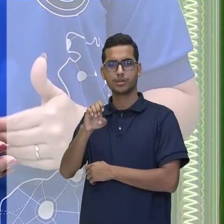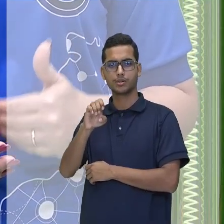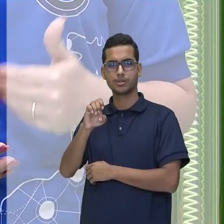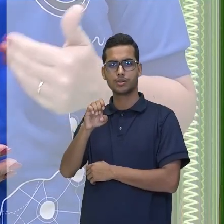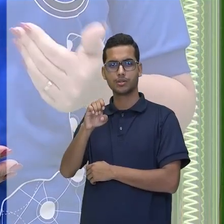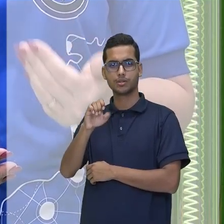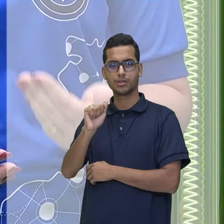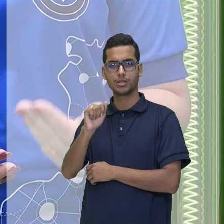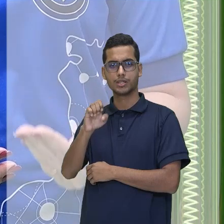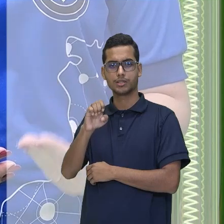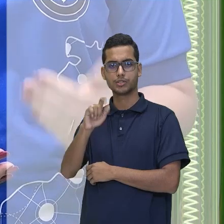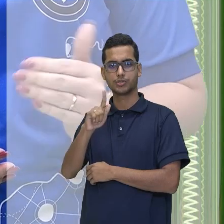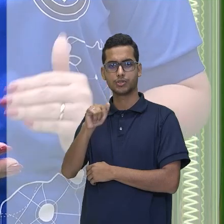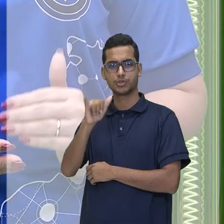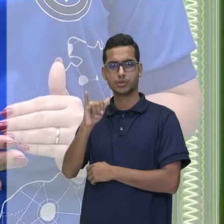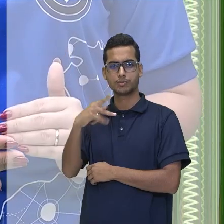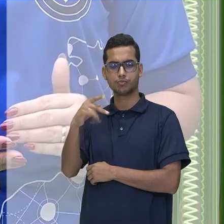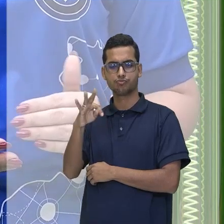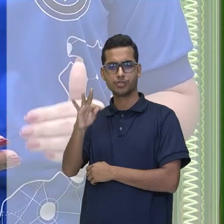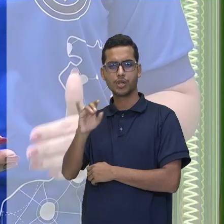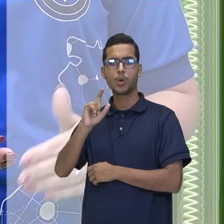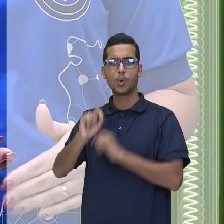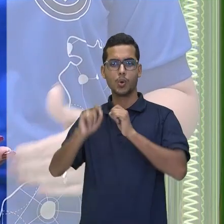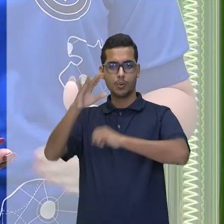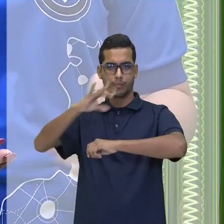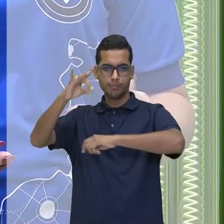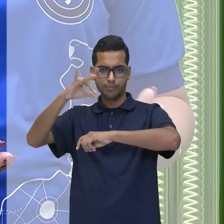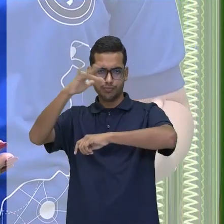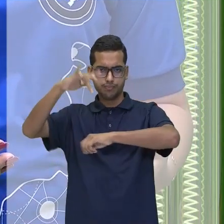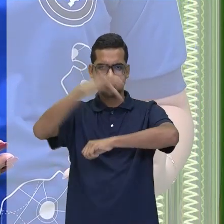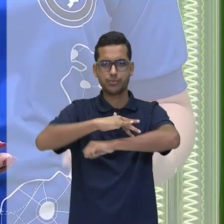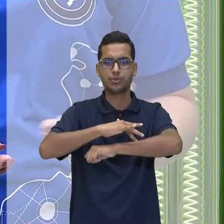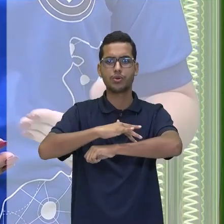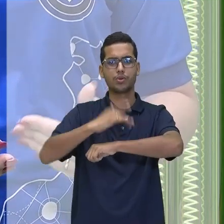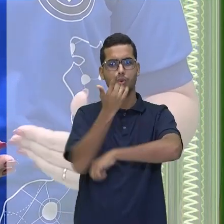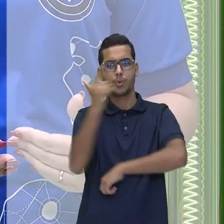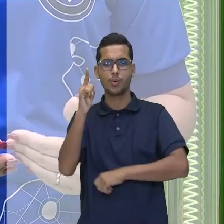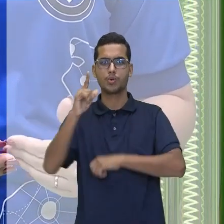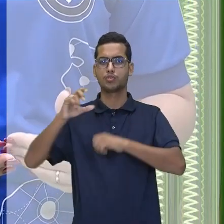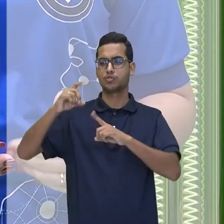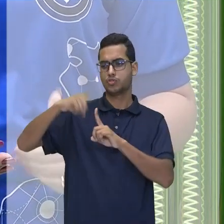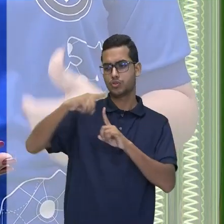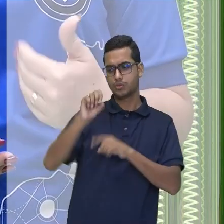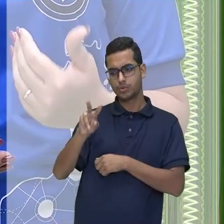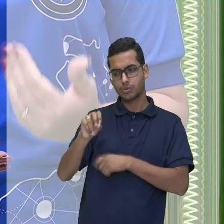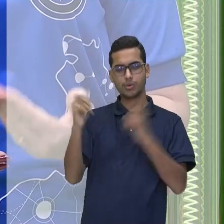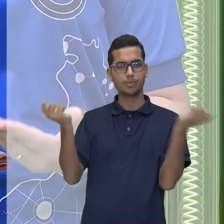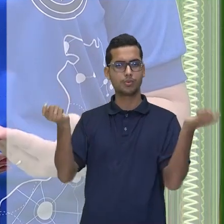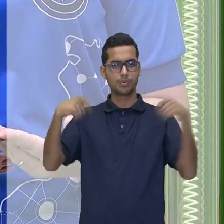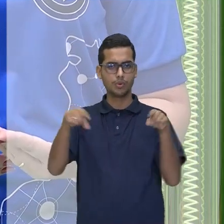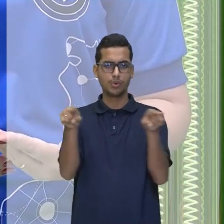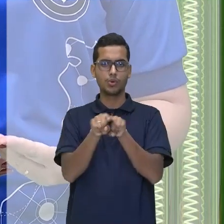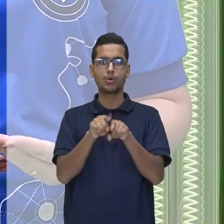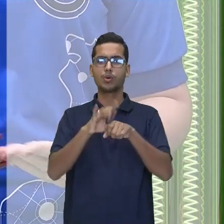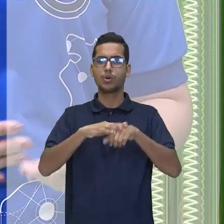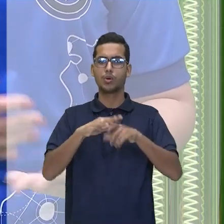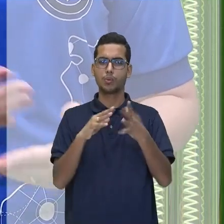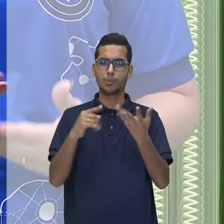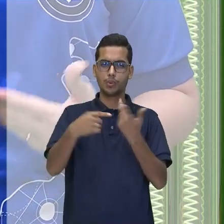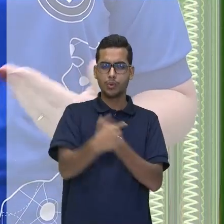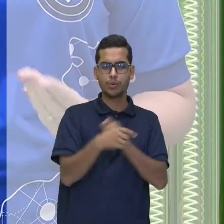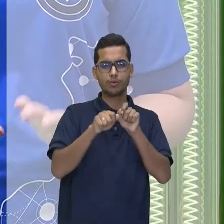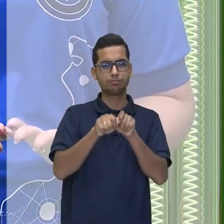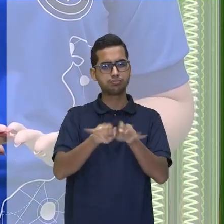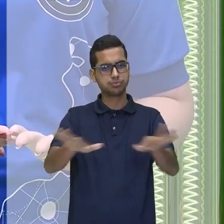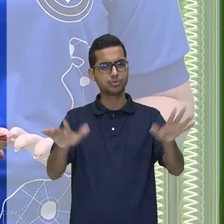ele não carrega apenas o vírus da dengue, ele pode carregar outros vírus que também vão causar outras doenças. E como